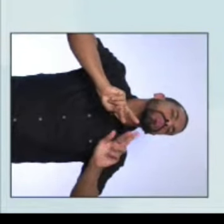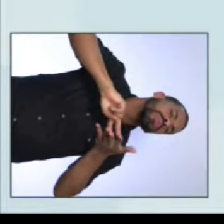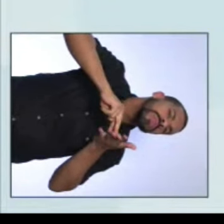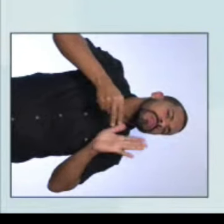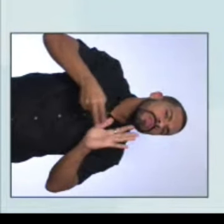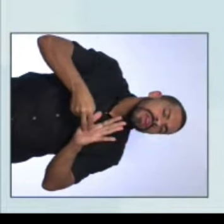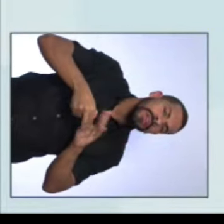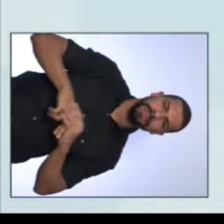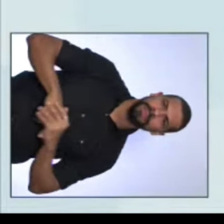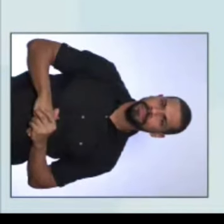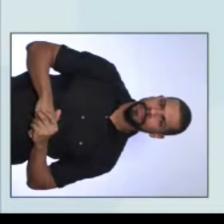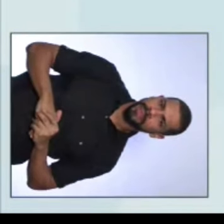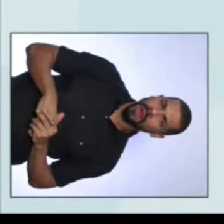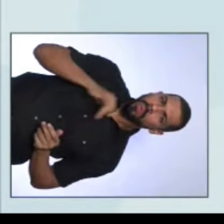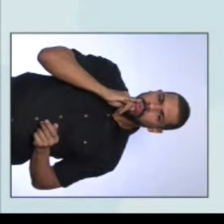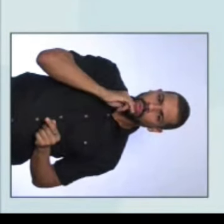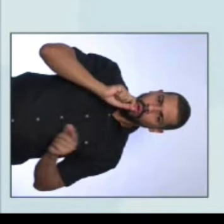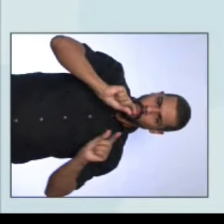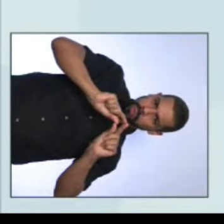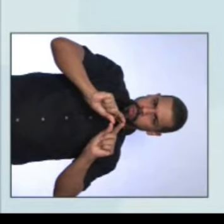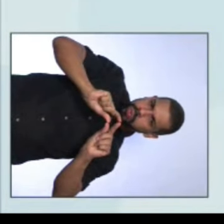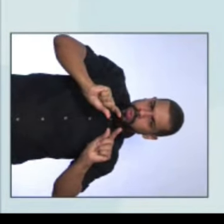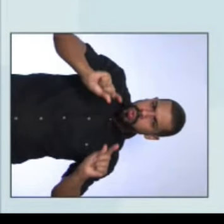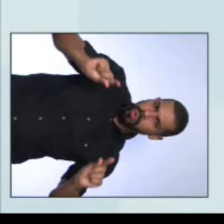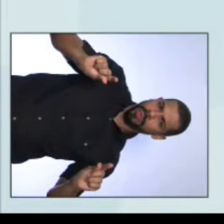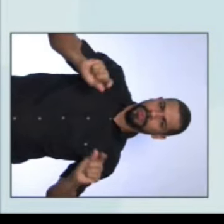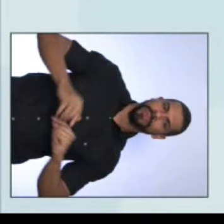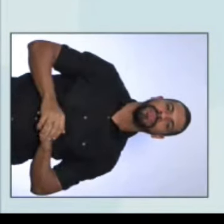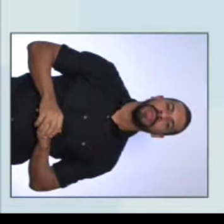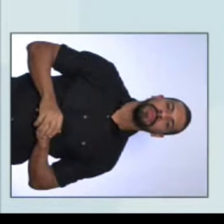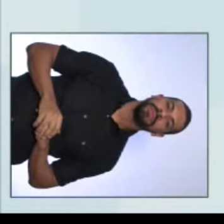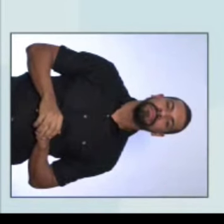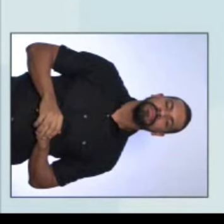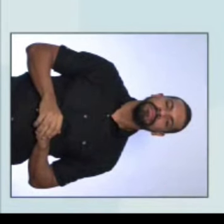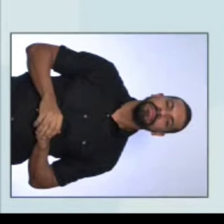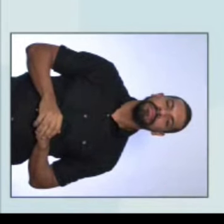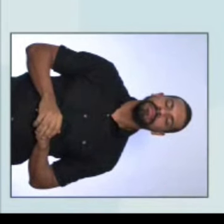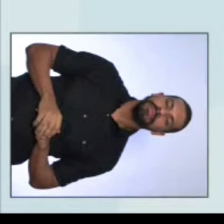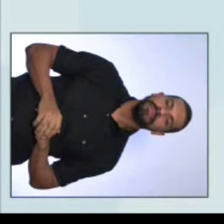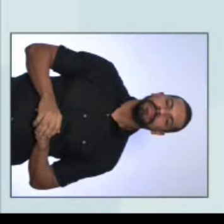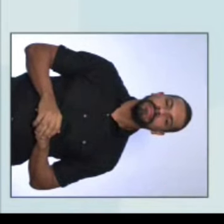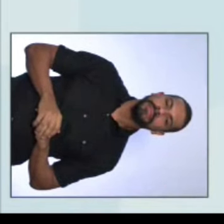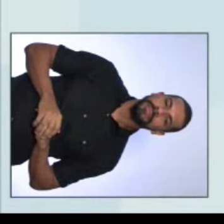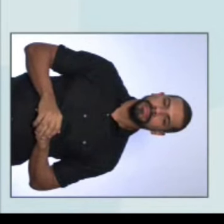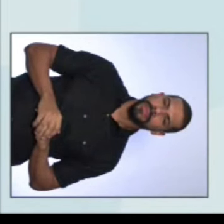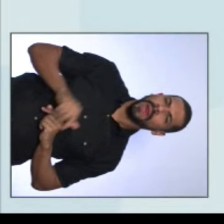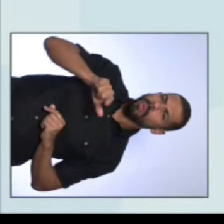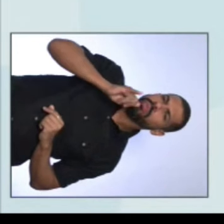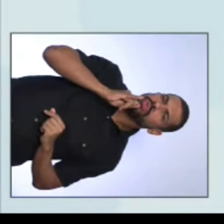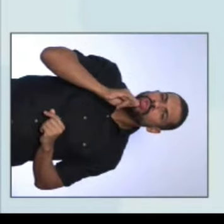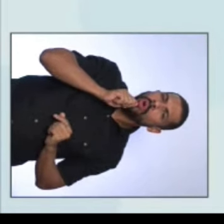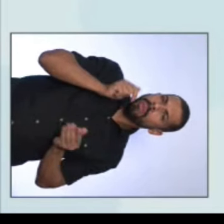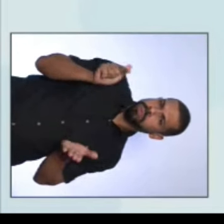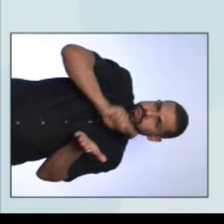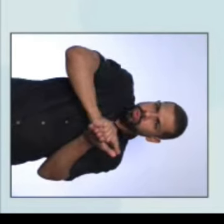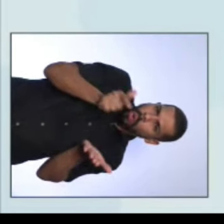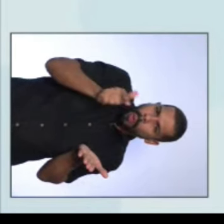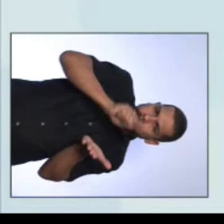jornal, Nova Esperança contra a Esquizofrenia. Gente, num jornal existe